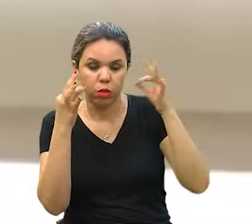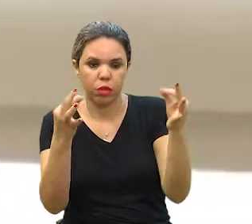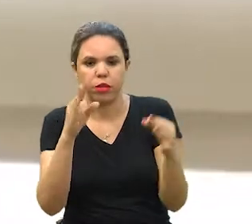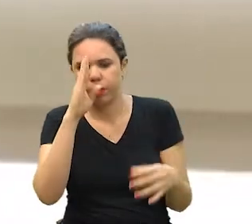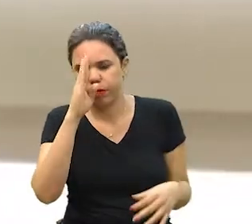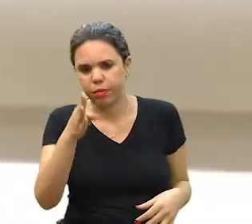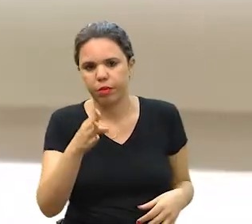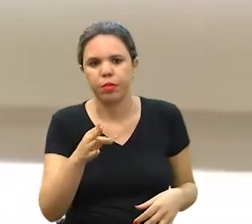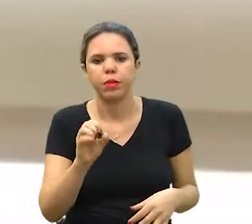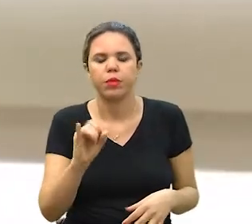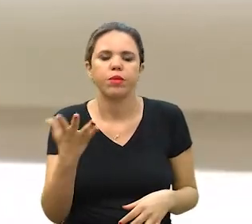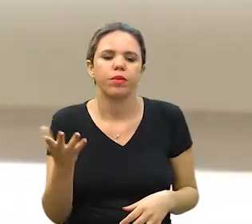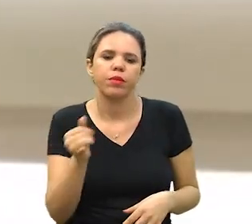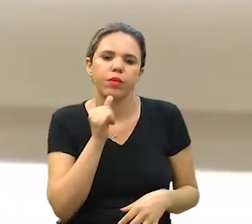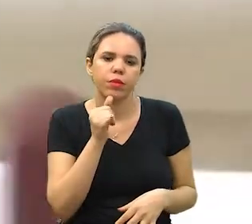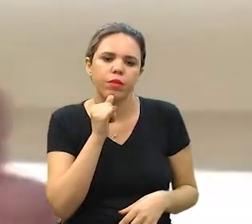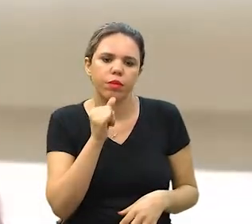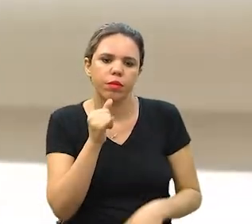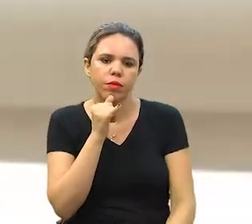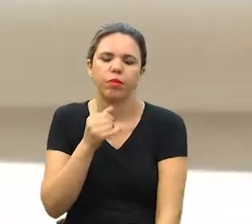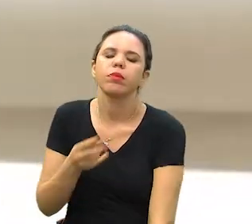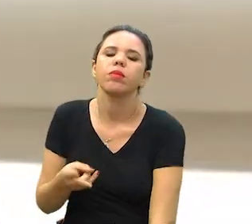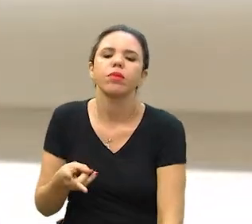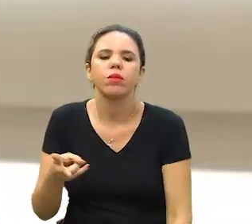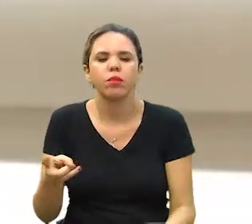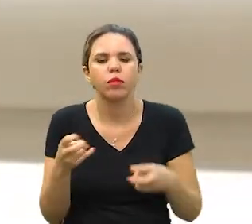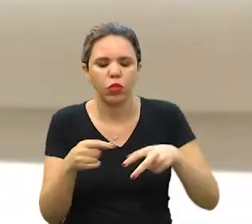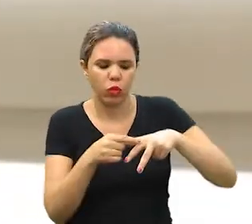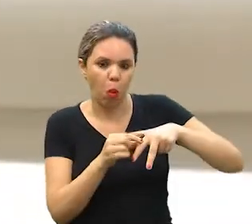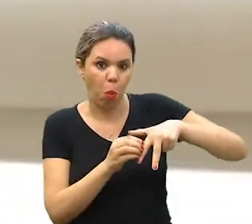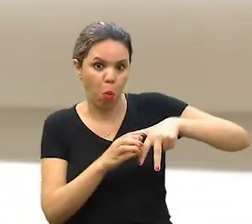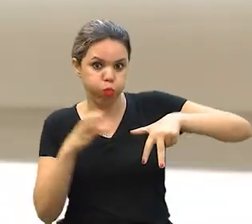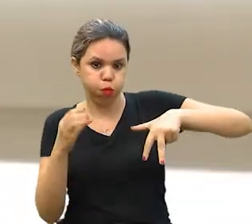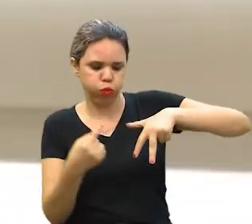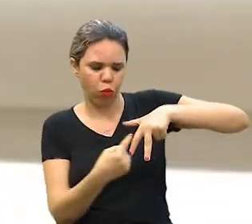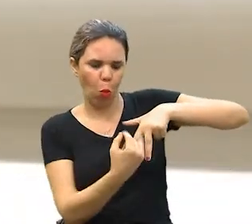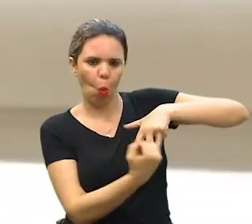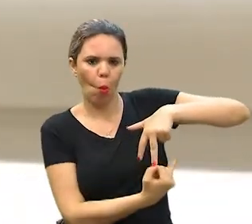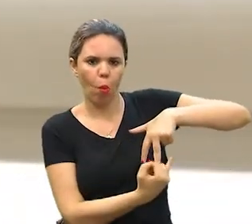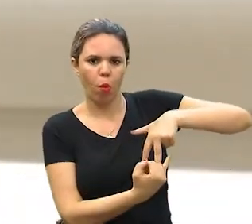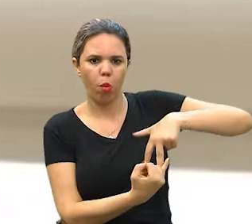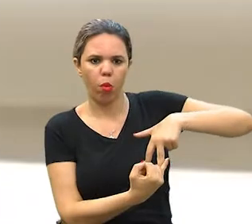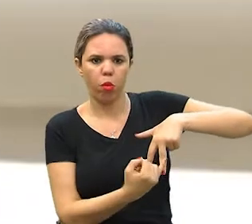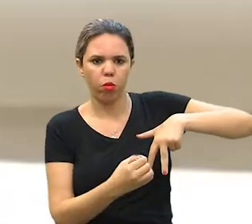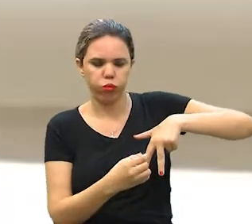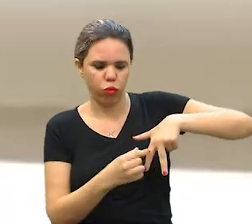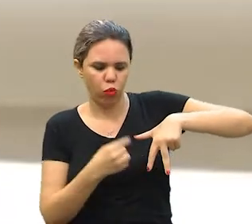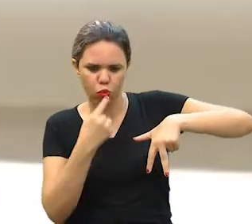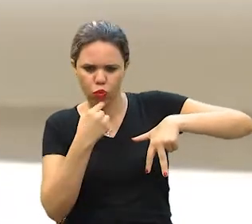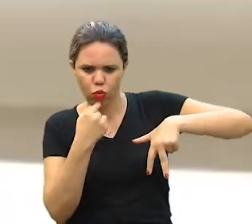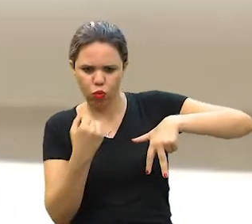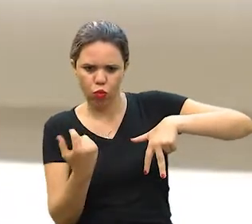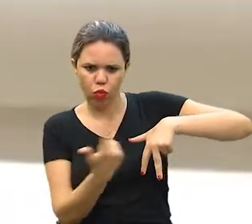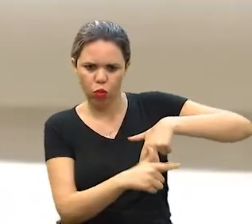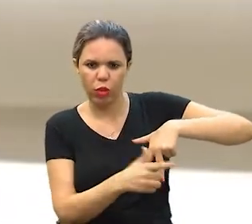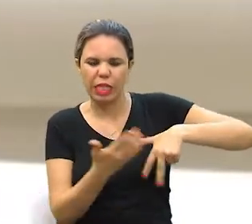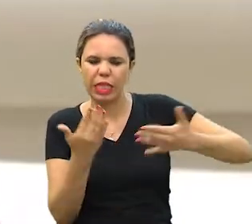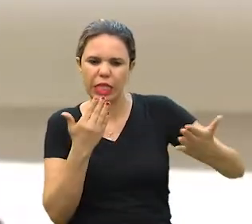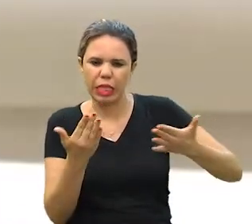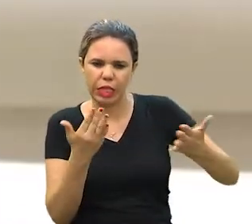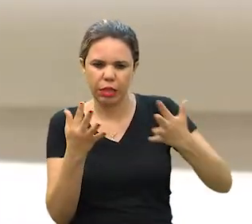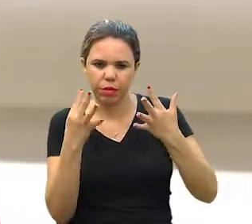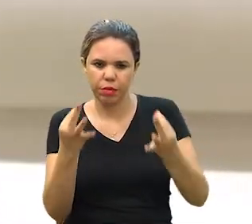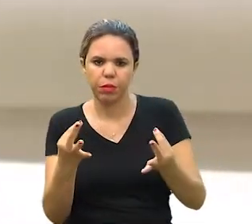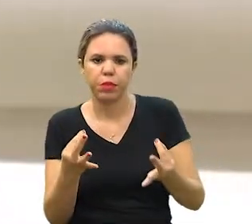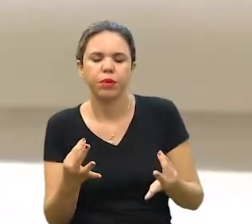atenta, principalmente se for, você observa que uma perna está mais inchada que a outra uma está mais vermelha que a outra,